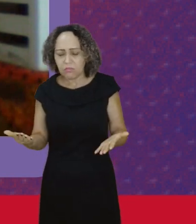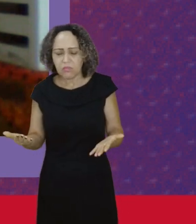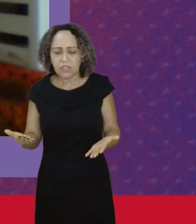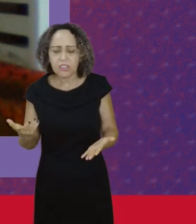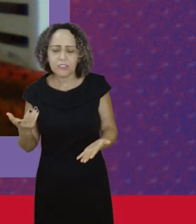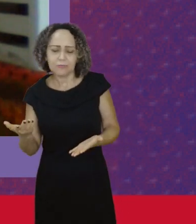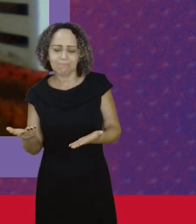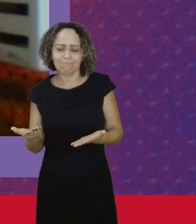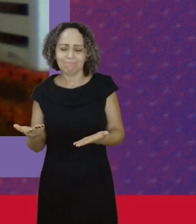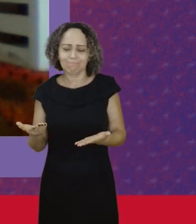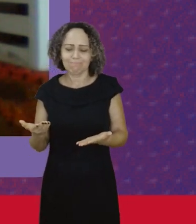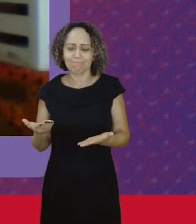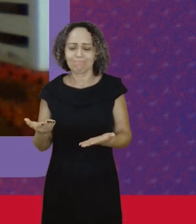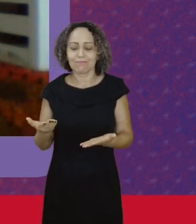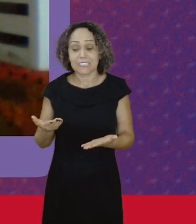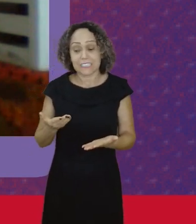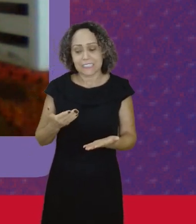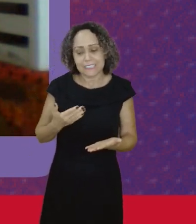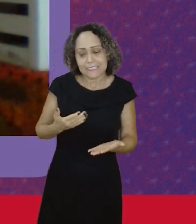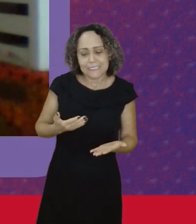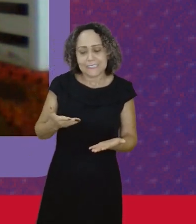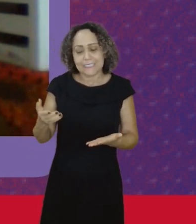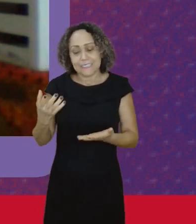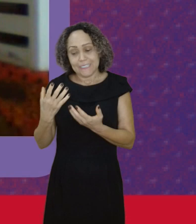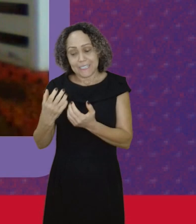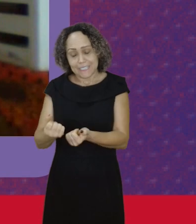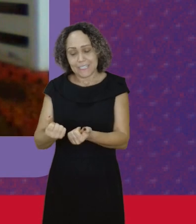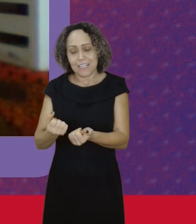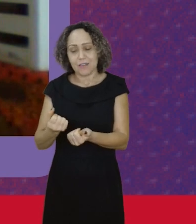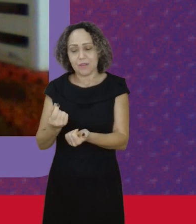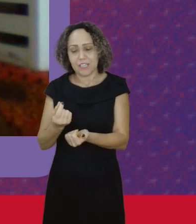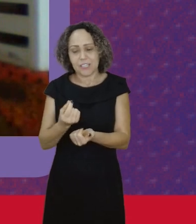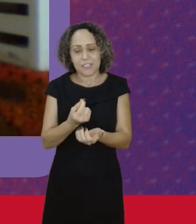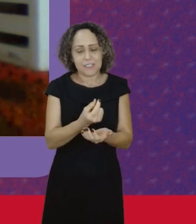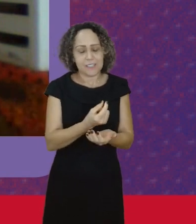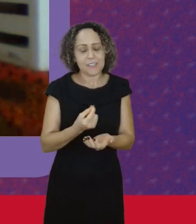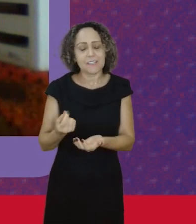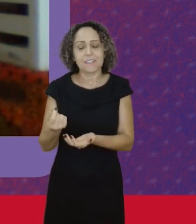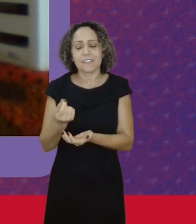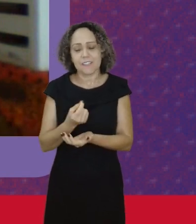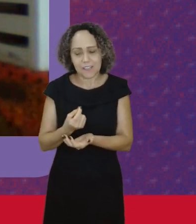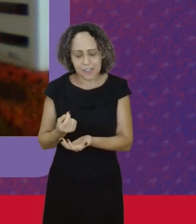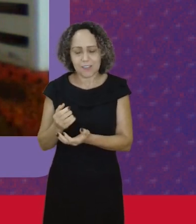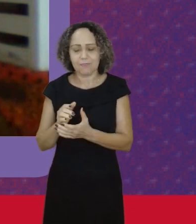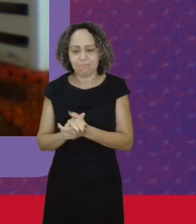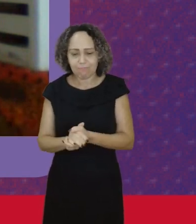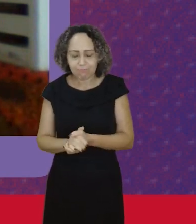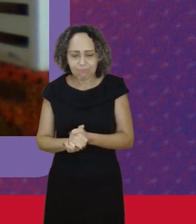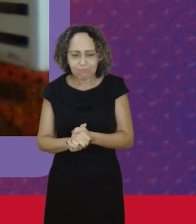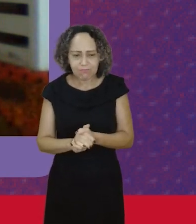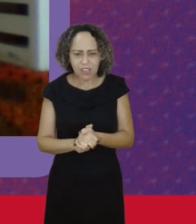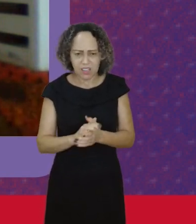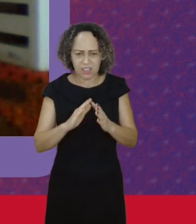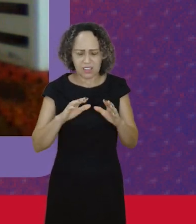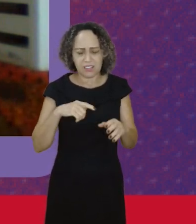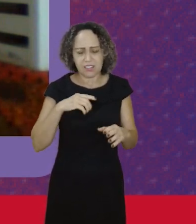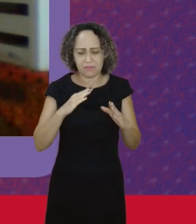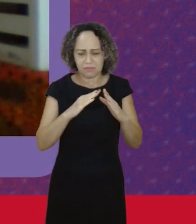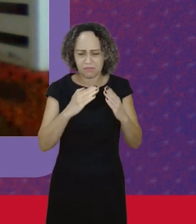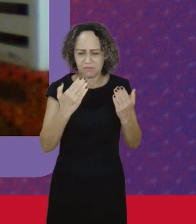financiarizados para agir. Então, nós temos um aumento de escolas que vão trabalhar nessa